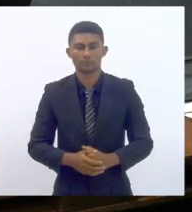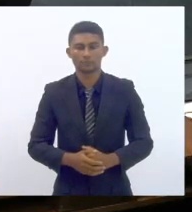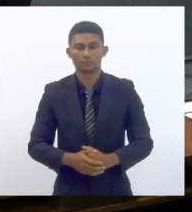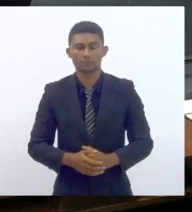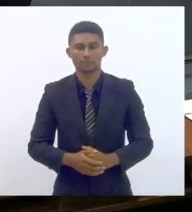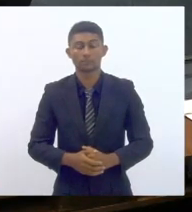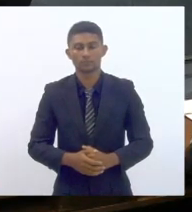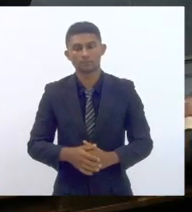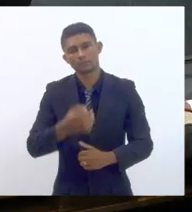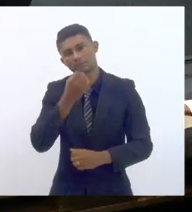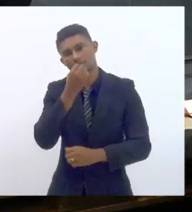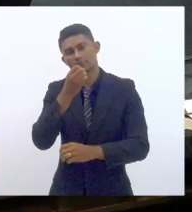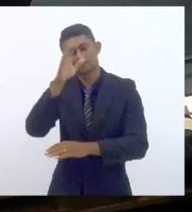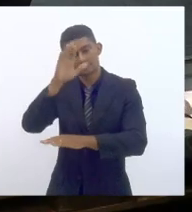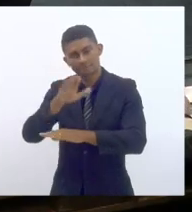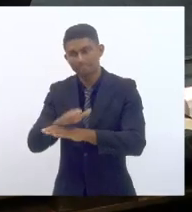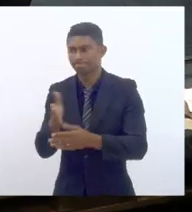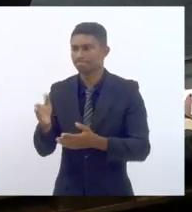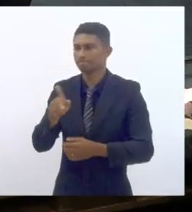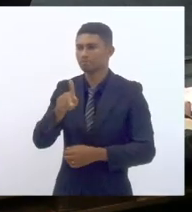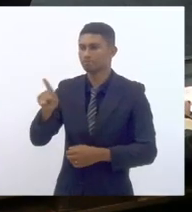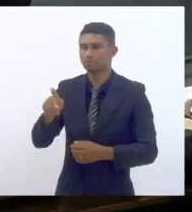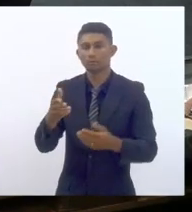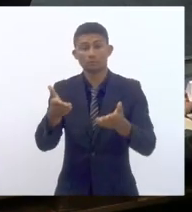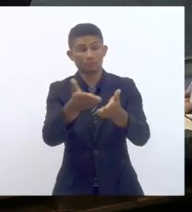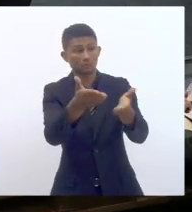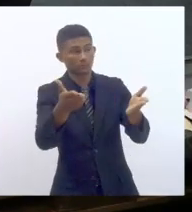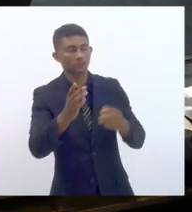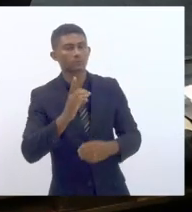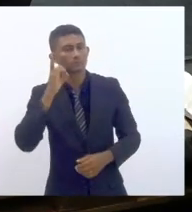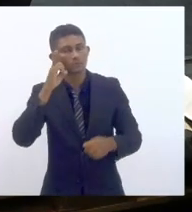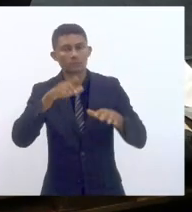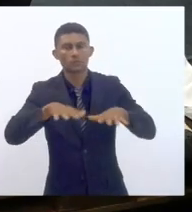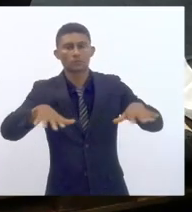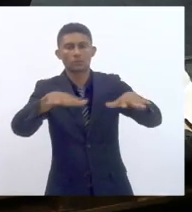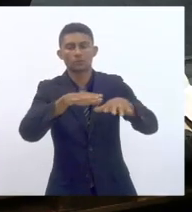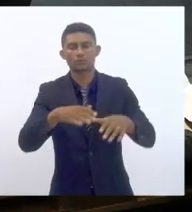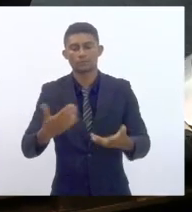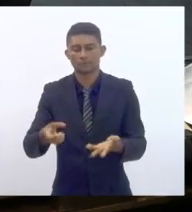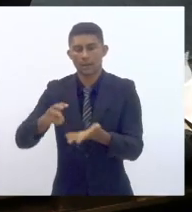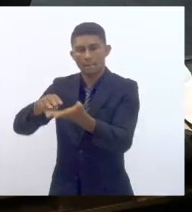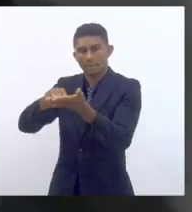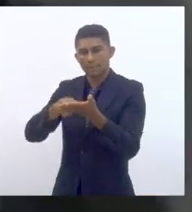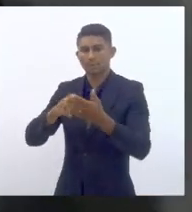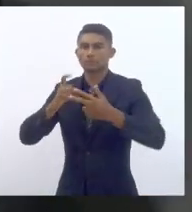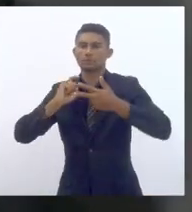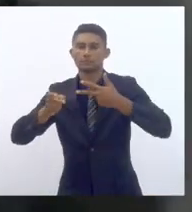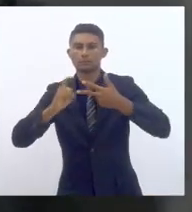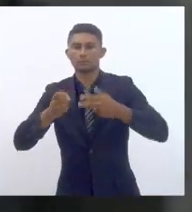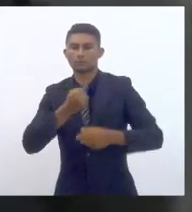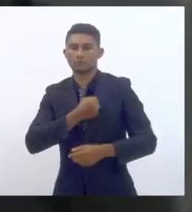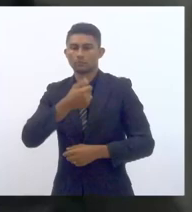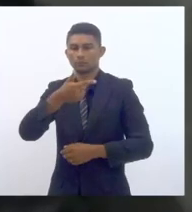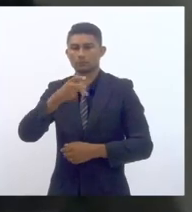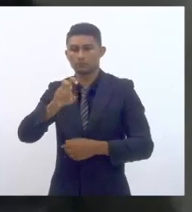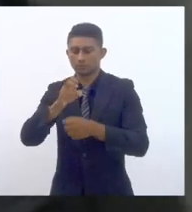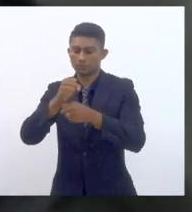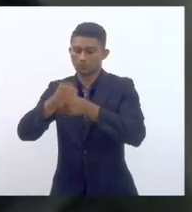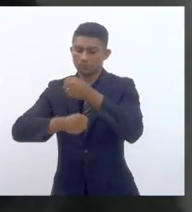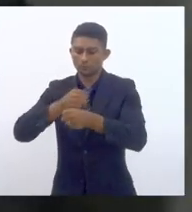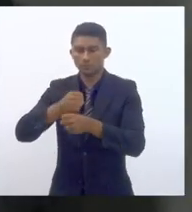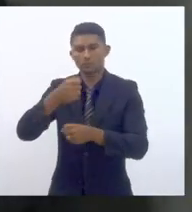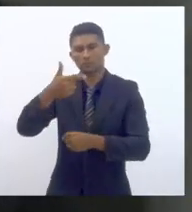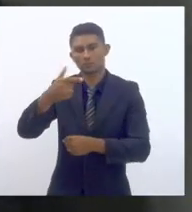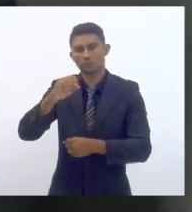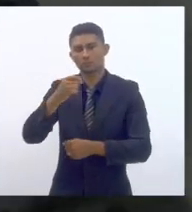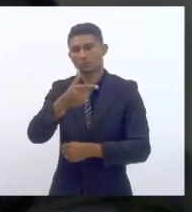Oi. Boa tarde, senhor presidente, senhoras e senhores deputados. Mensagem do Poder Executivo número 25 de 2022.